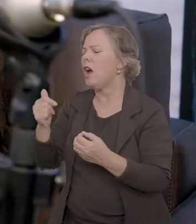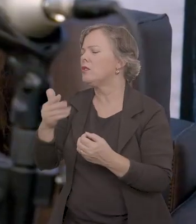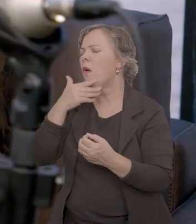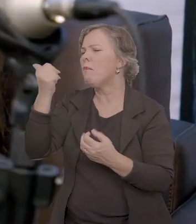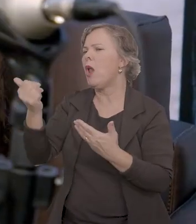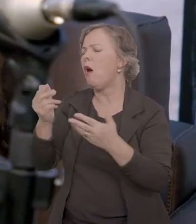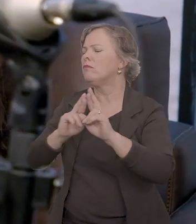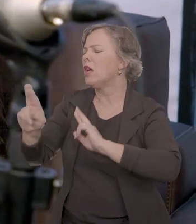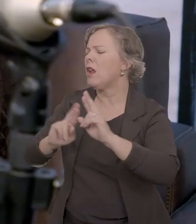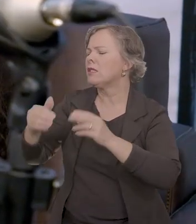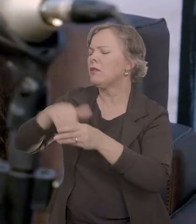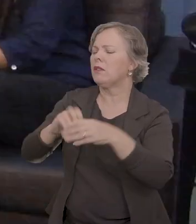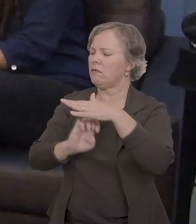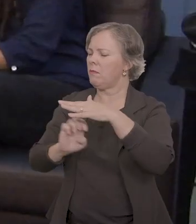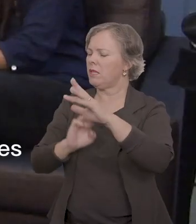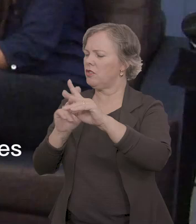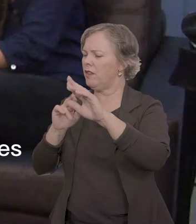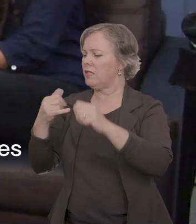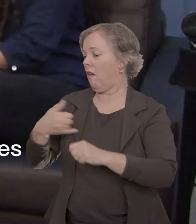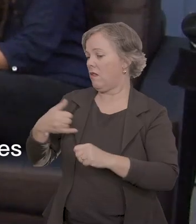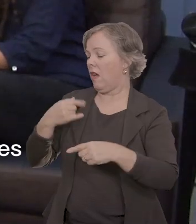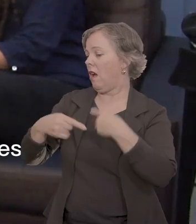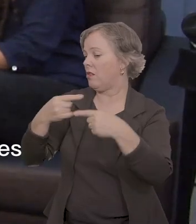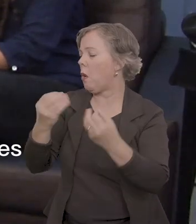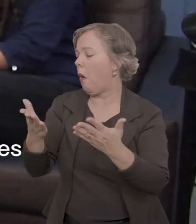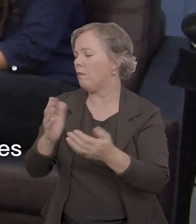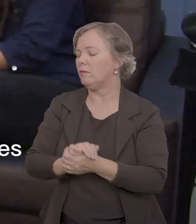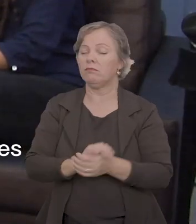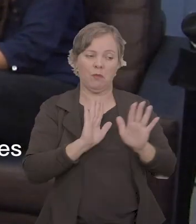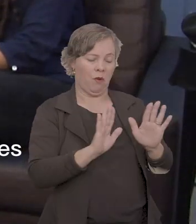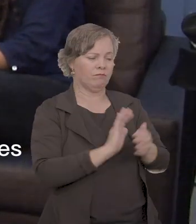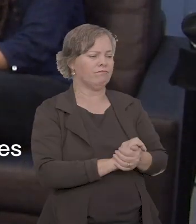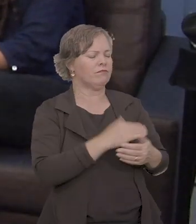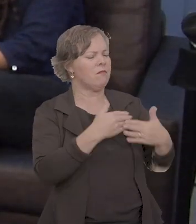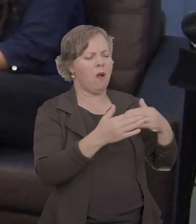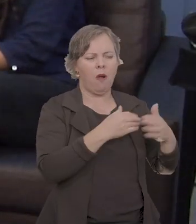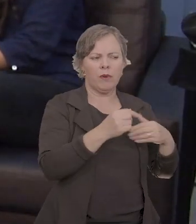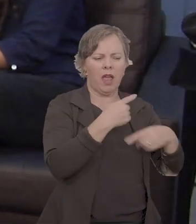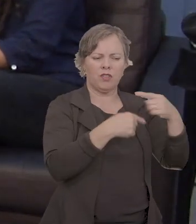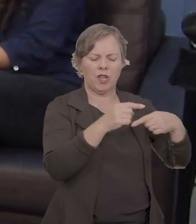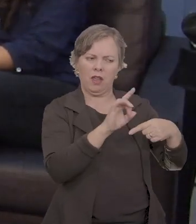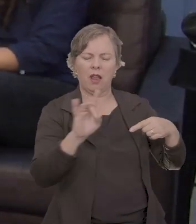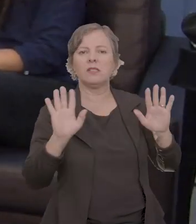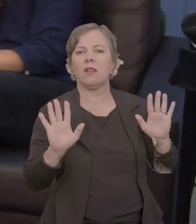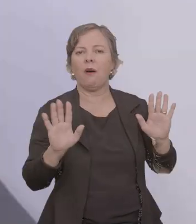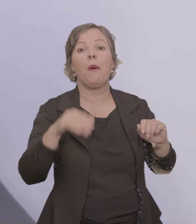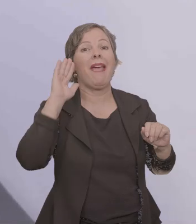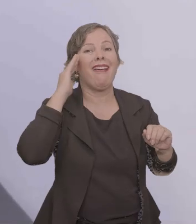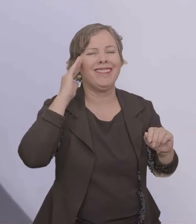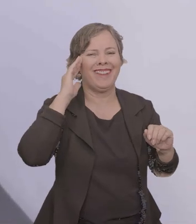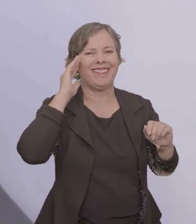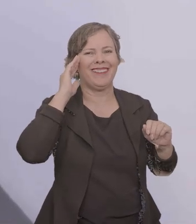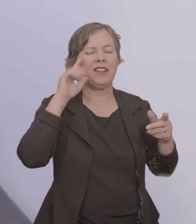essas questões geracionais dentro de uma empresa? Sim, o primeiro, seja para qualquer uma dessas gerações, tá? É entender